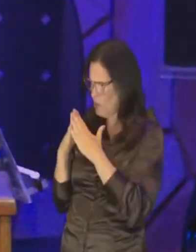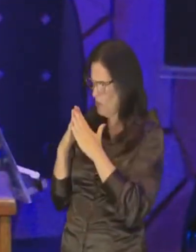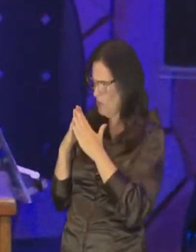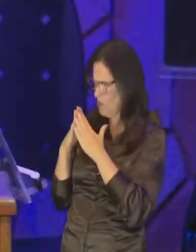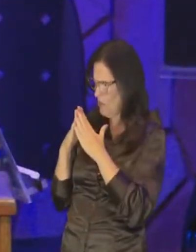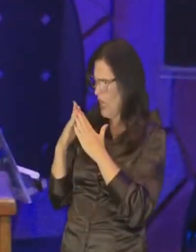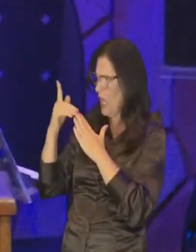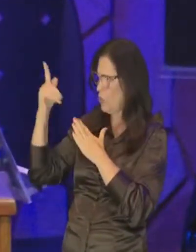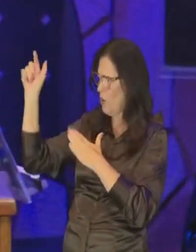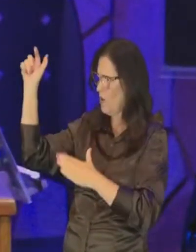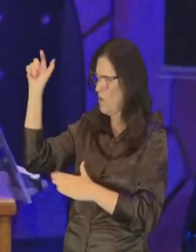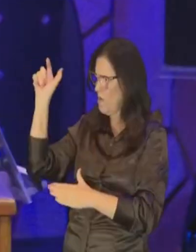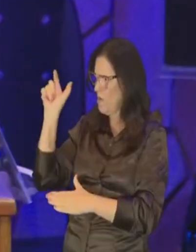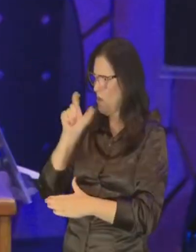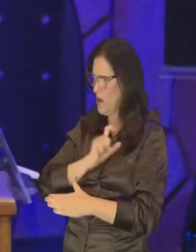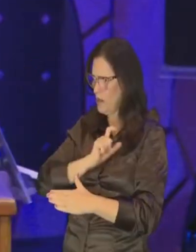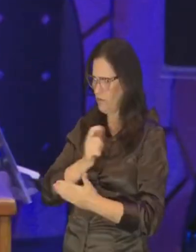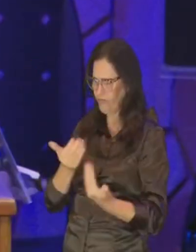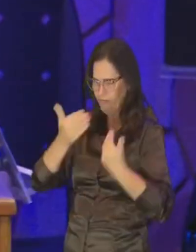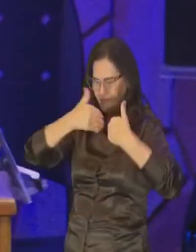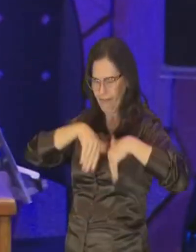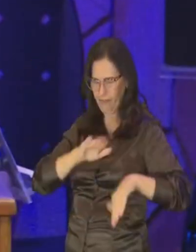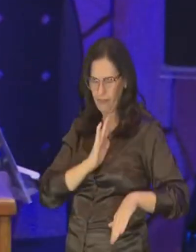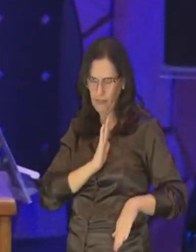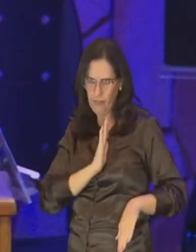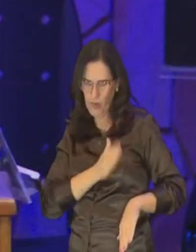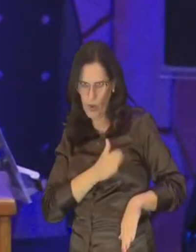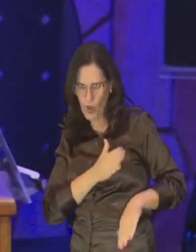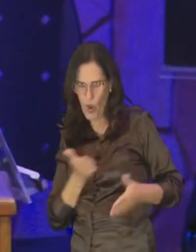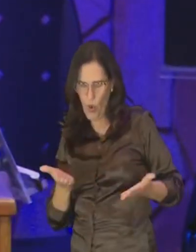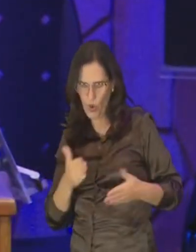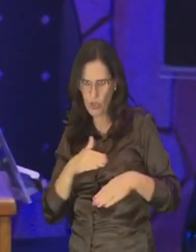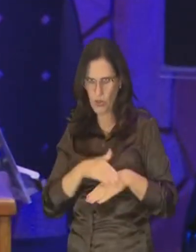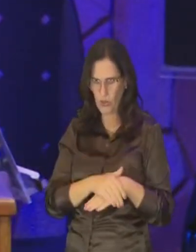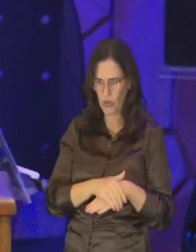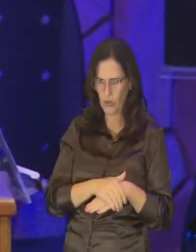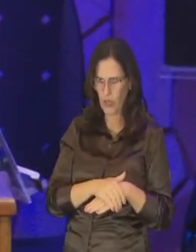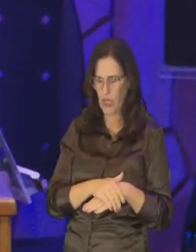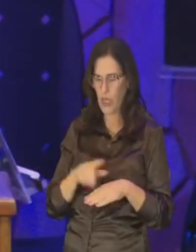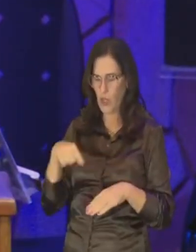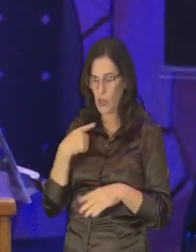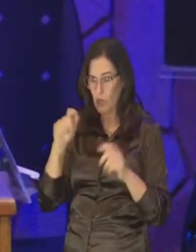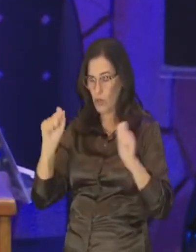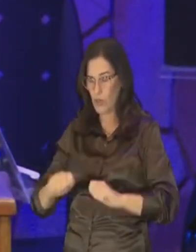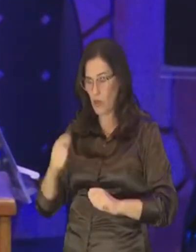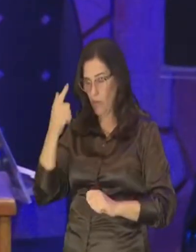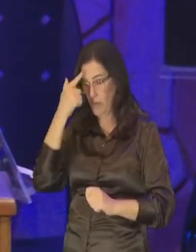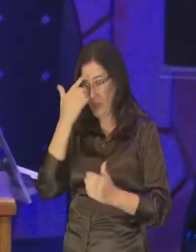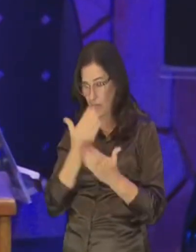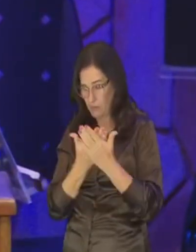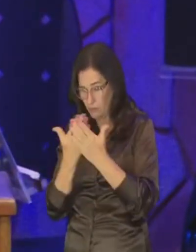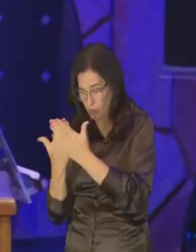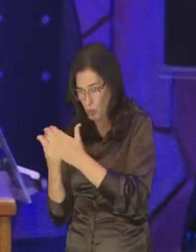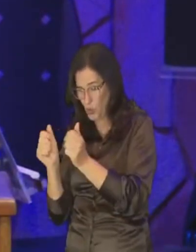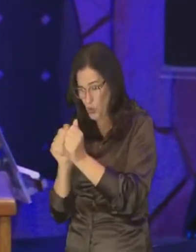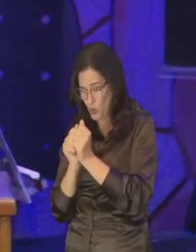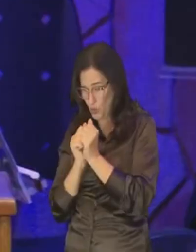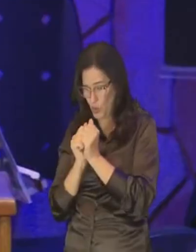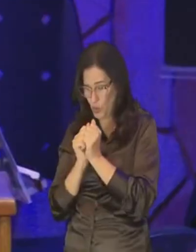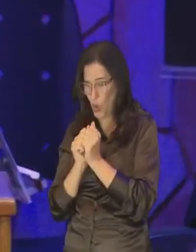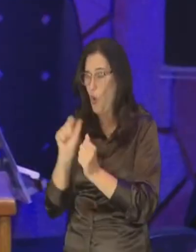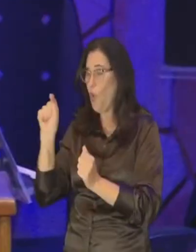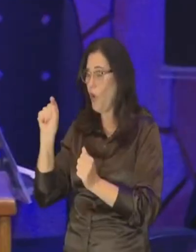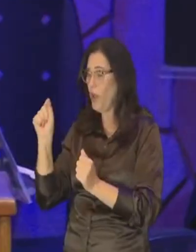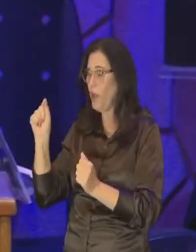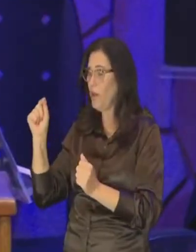a Tua Palavra tenha espaço dentro do nosso coração nesta noite, que possamos meditar juntos e entender aquilo que o Senhor